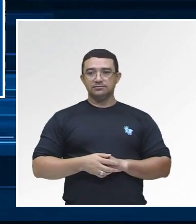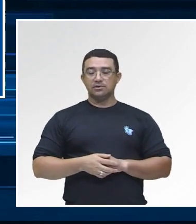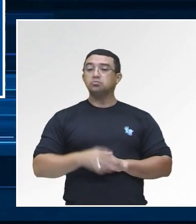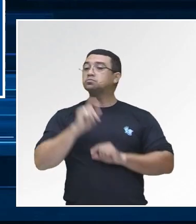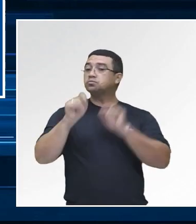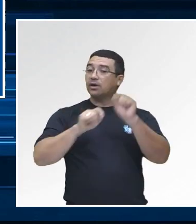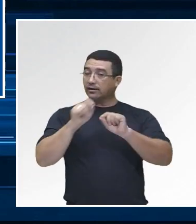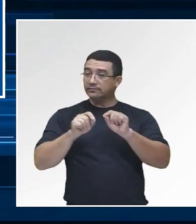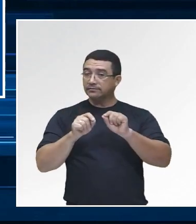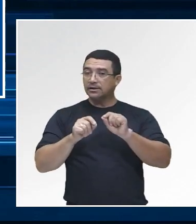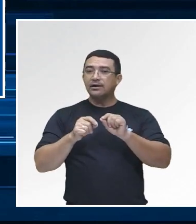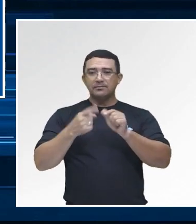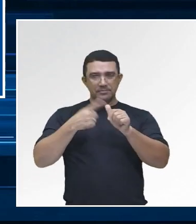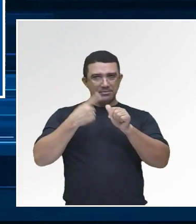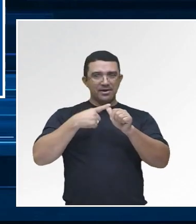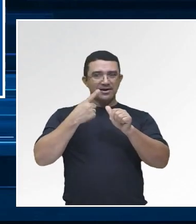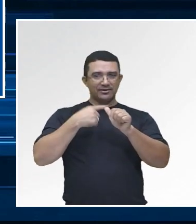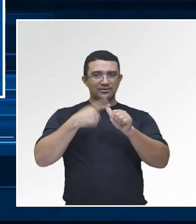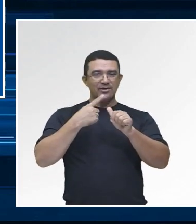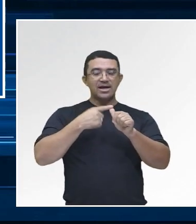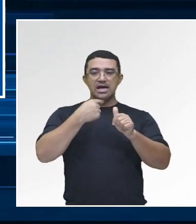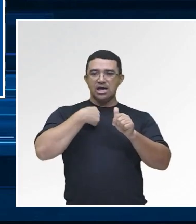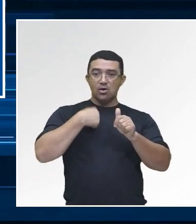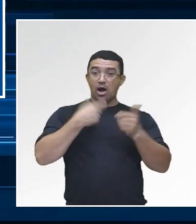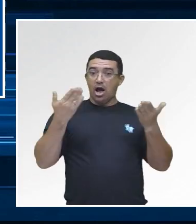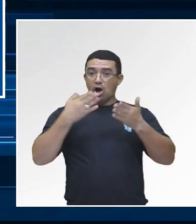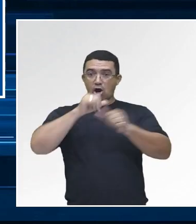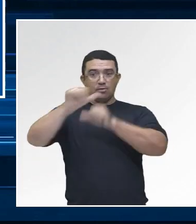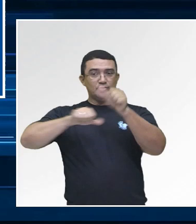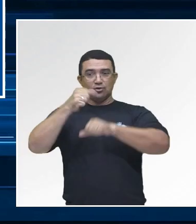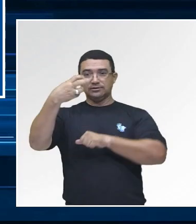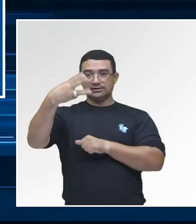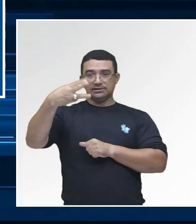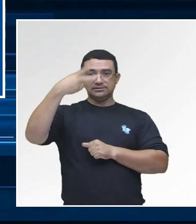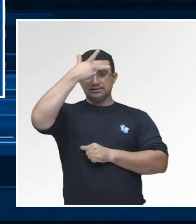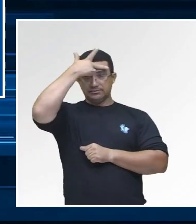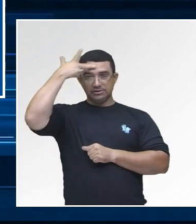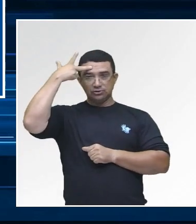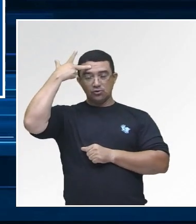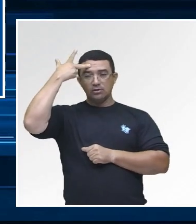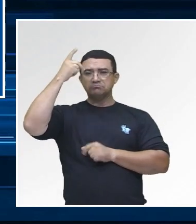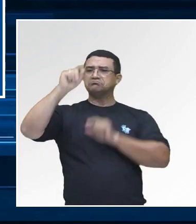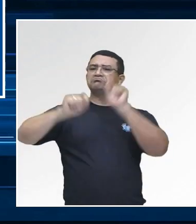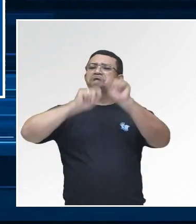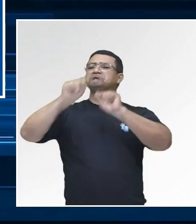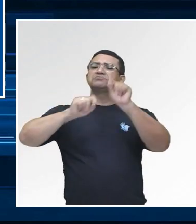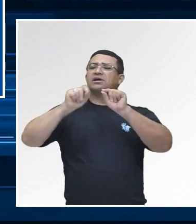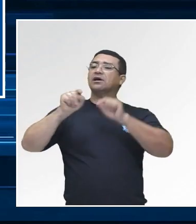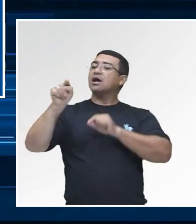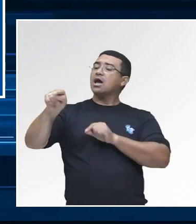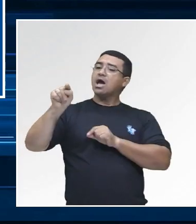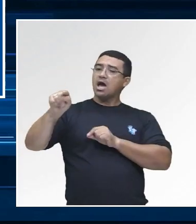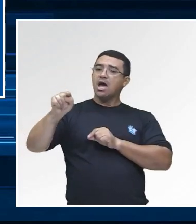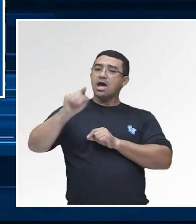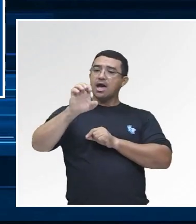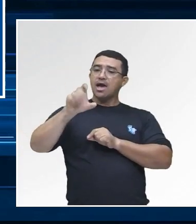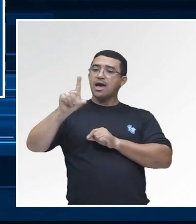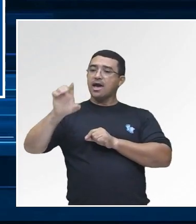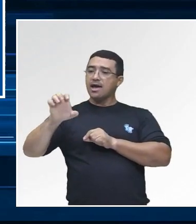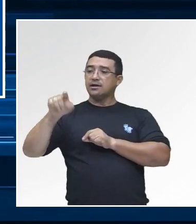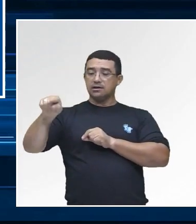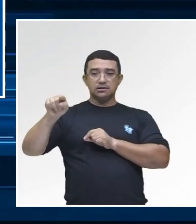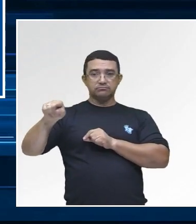Então estava lá em primeira pessoa, aqui está em terceira. Ele tropeçou em um pacote embrulhado